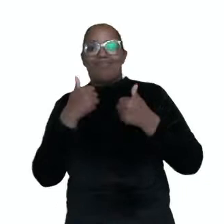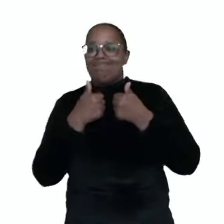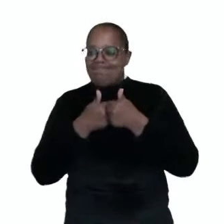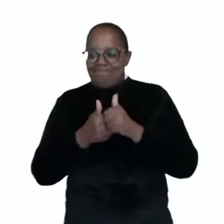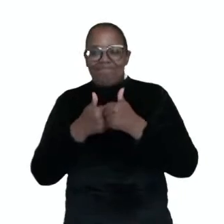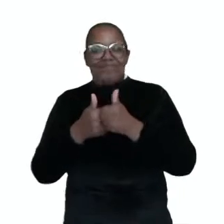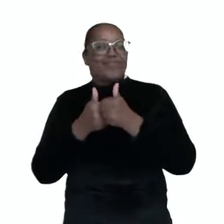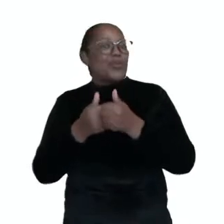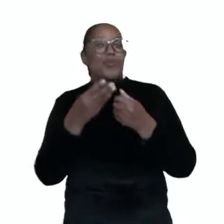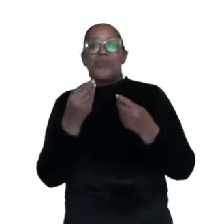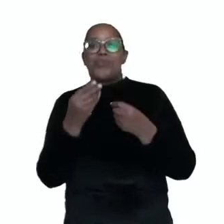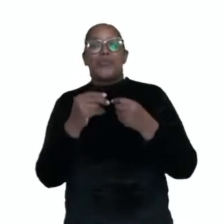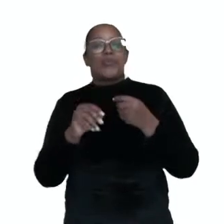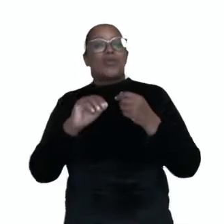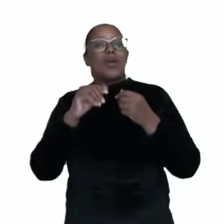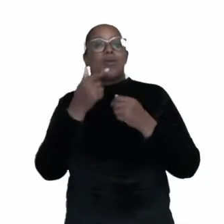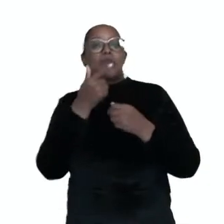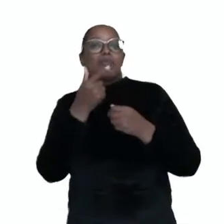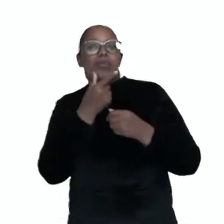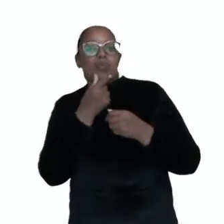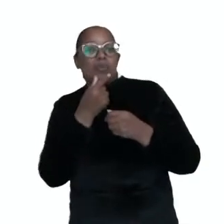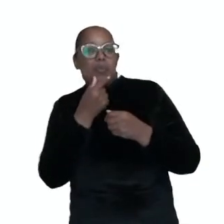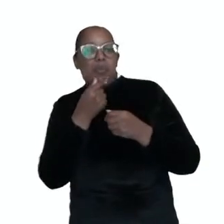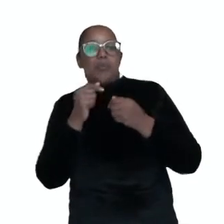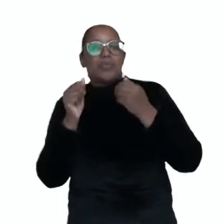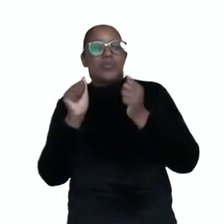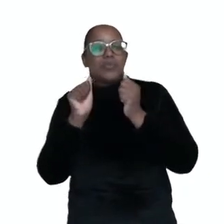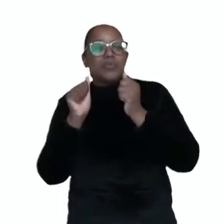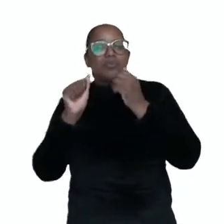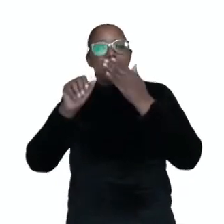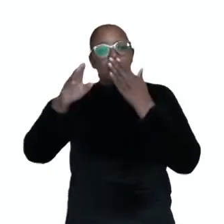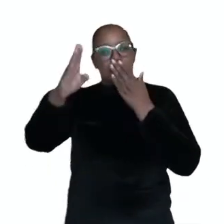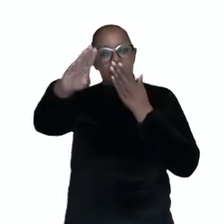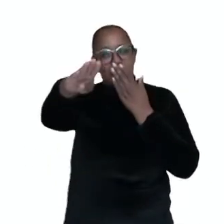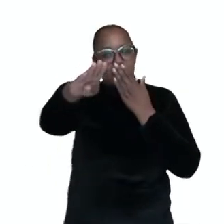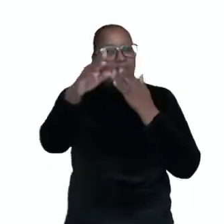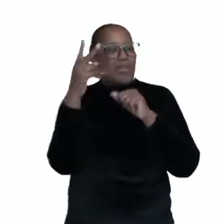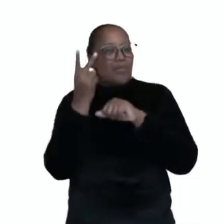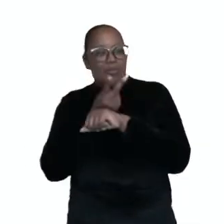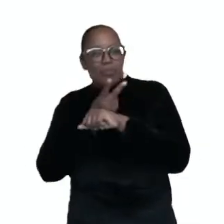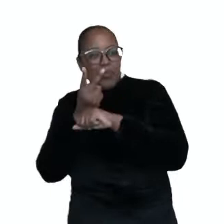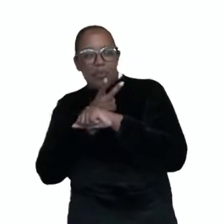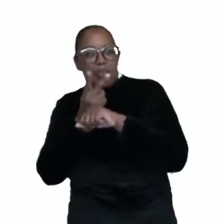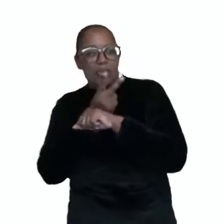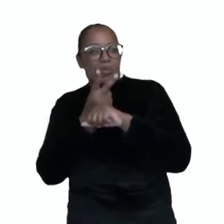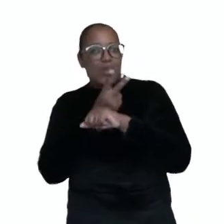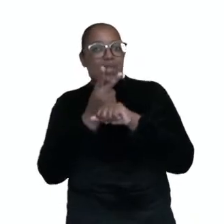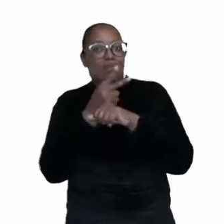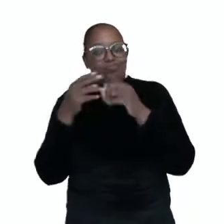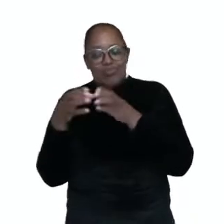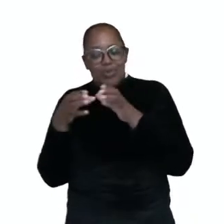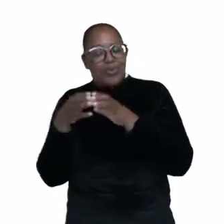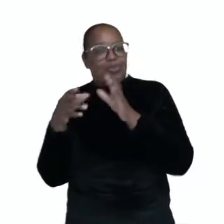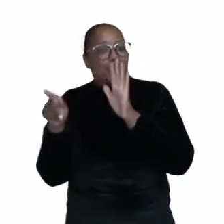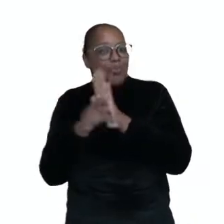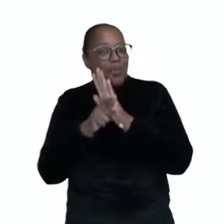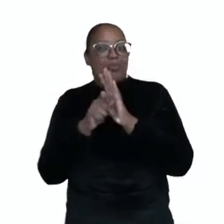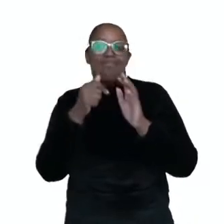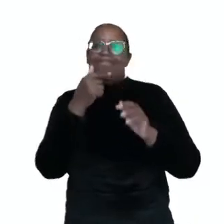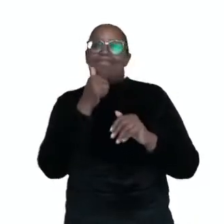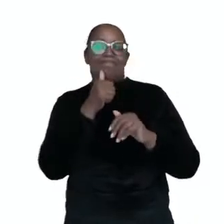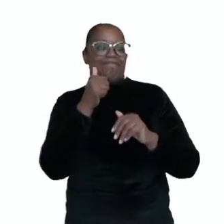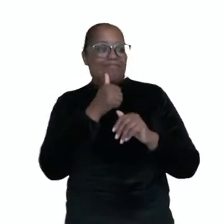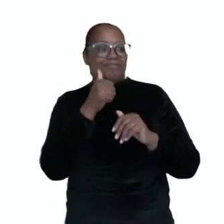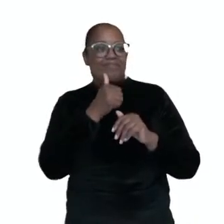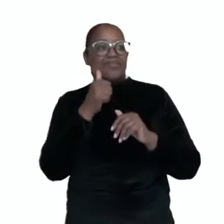judeus durante o governo de Adolf Hitler. Quando a perseguição nazista aos judeus começou, Arendt se exilou em